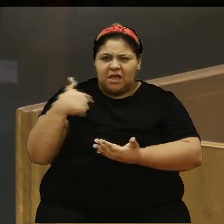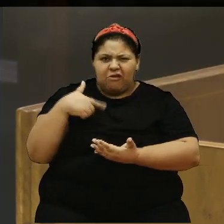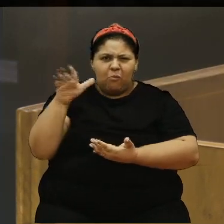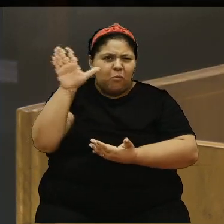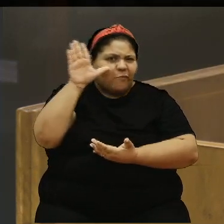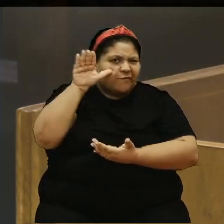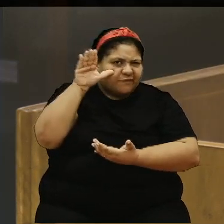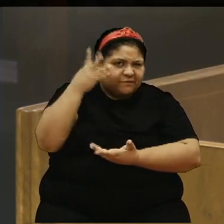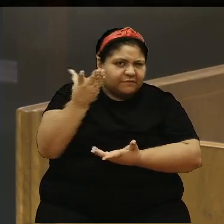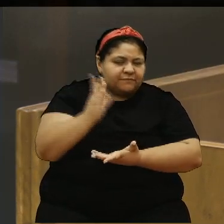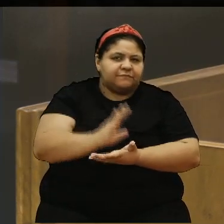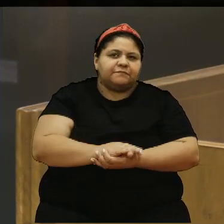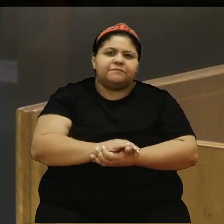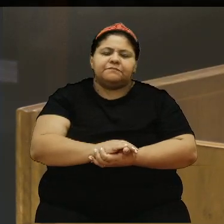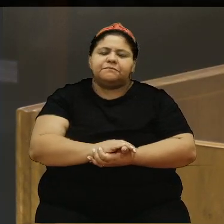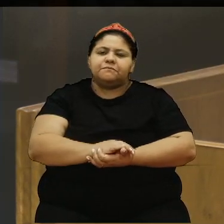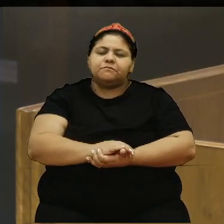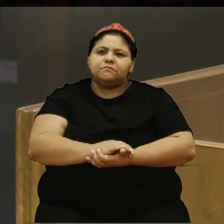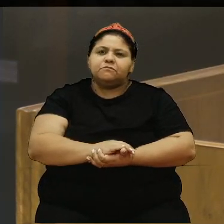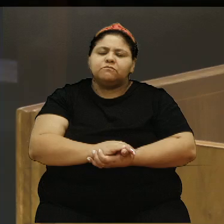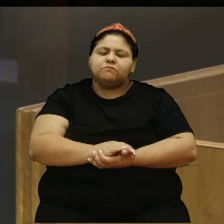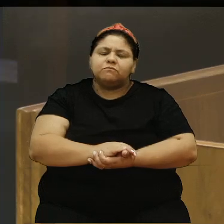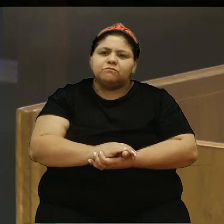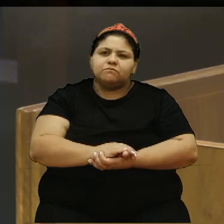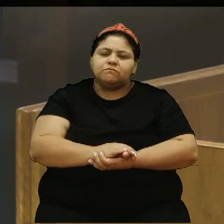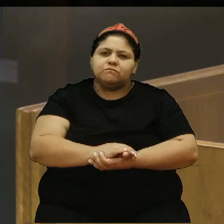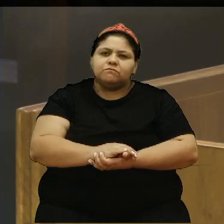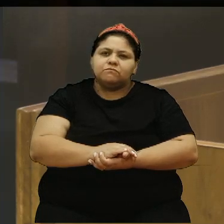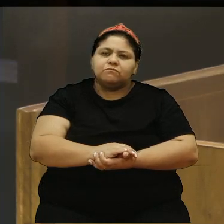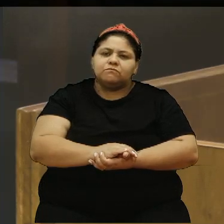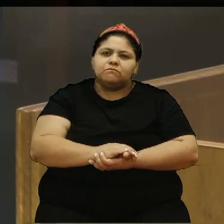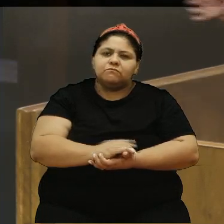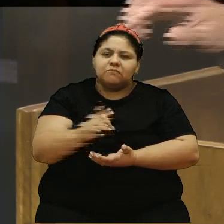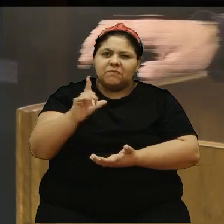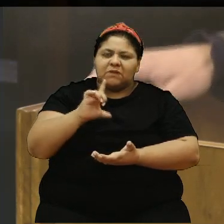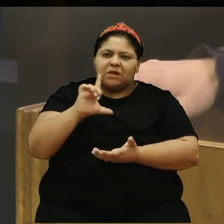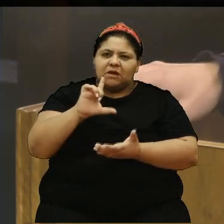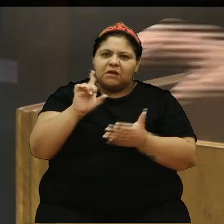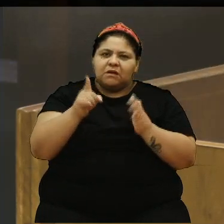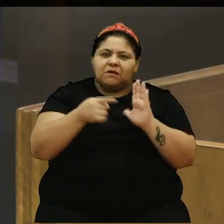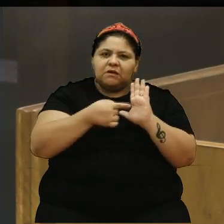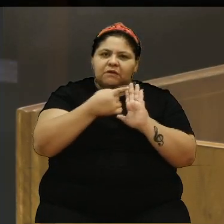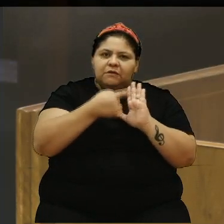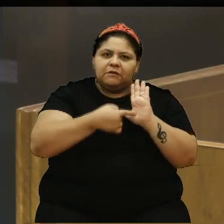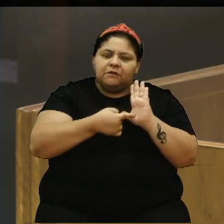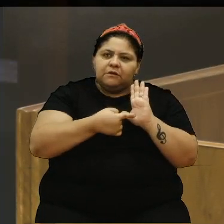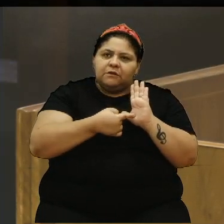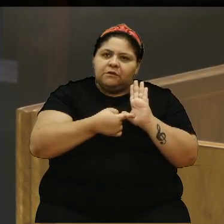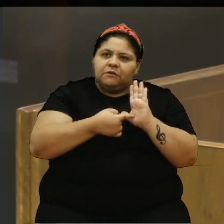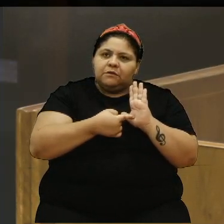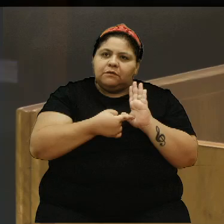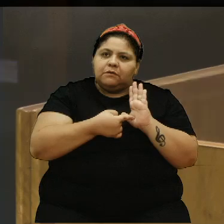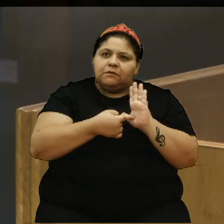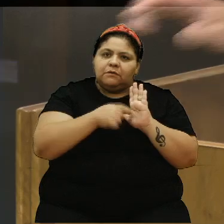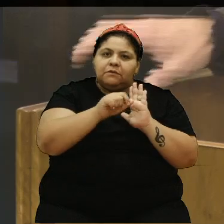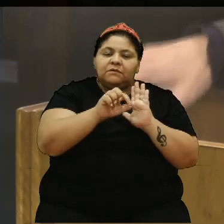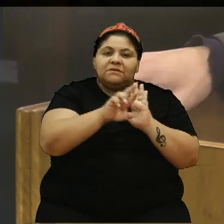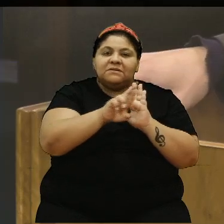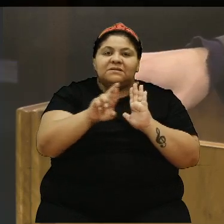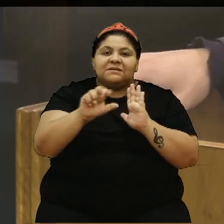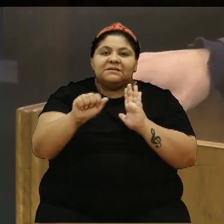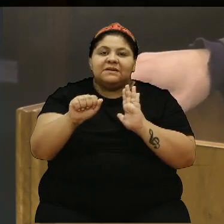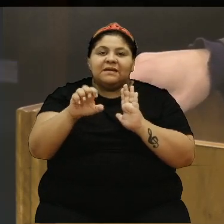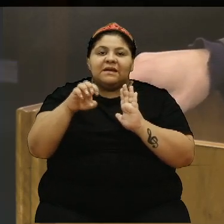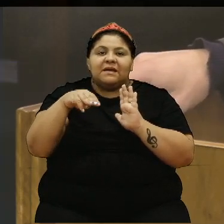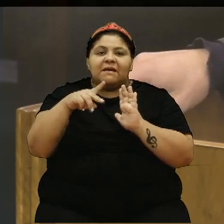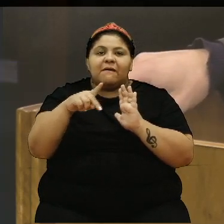observando recentemente, tem aqui no Serra em Pauta,